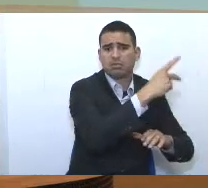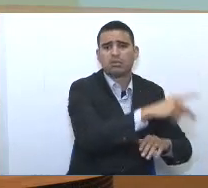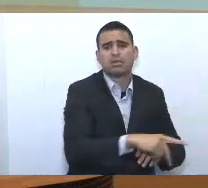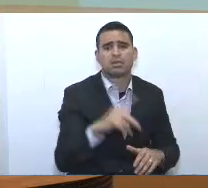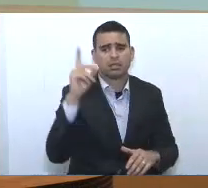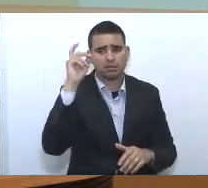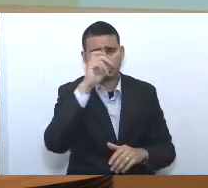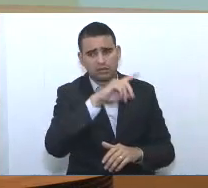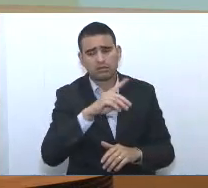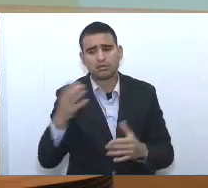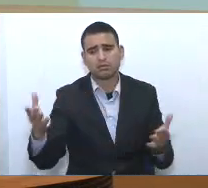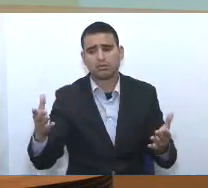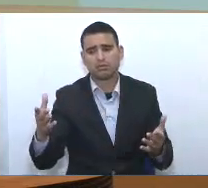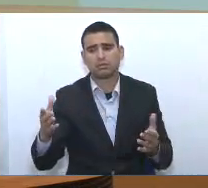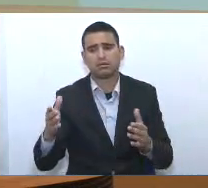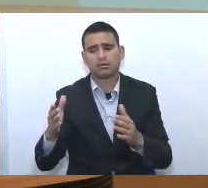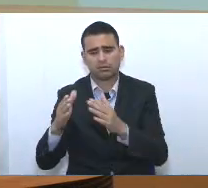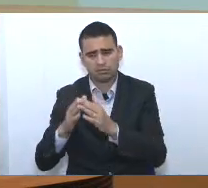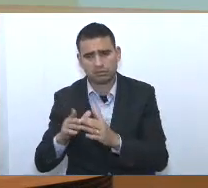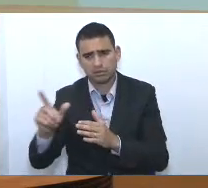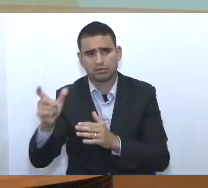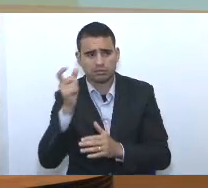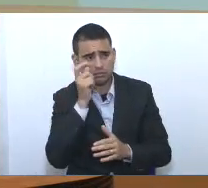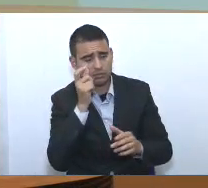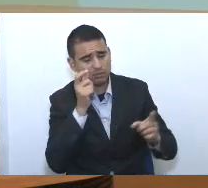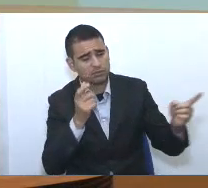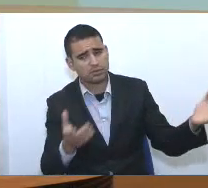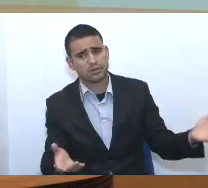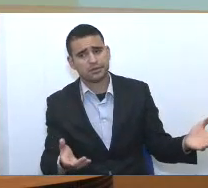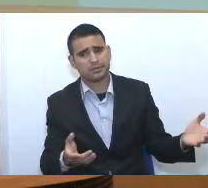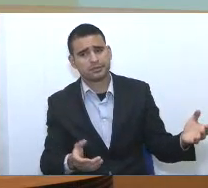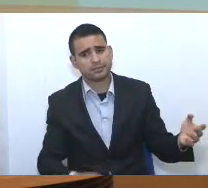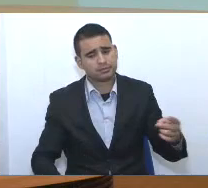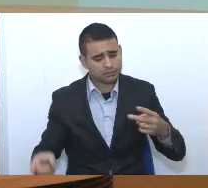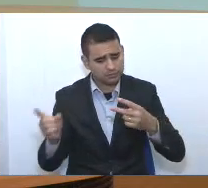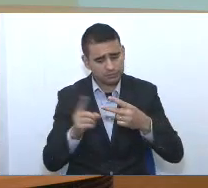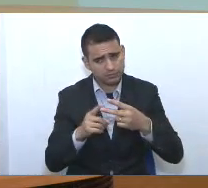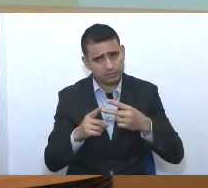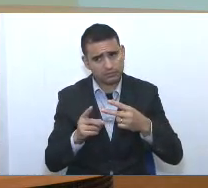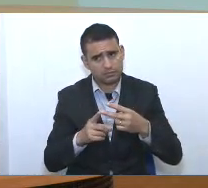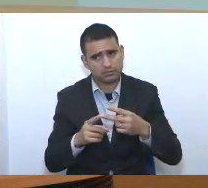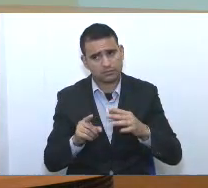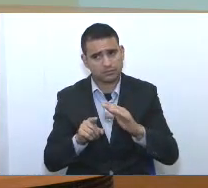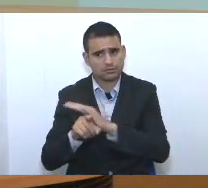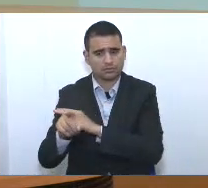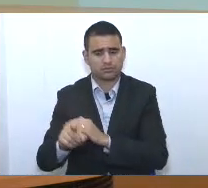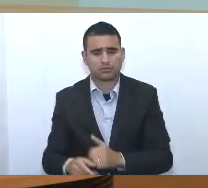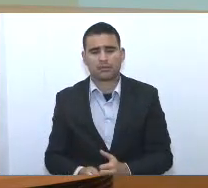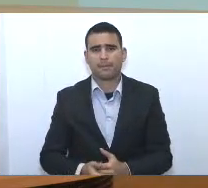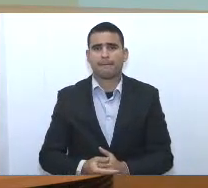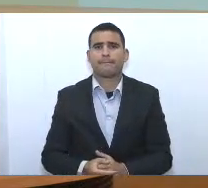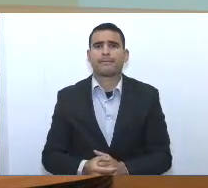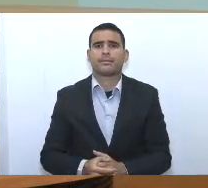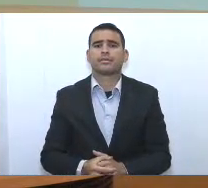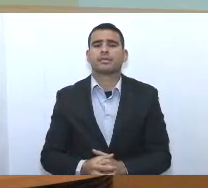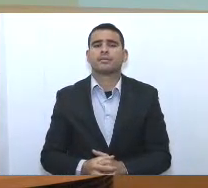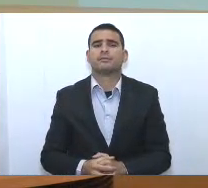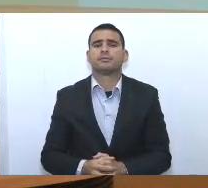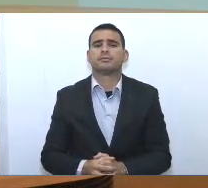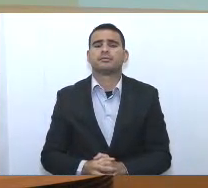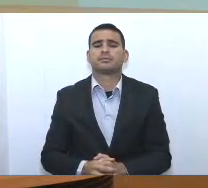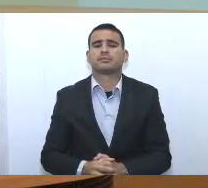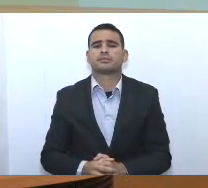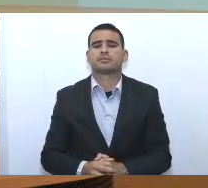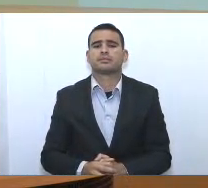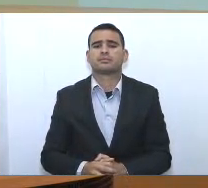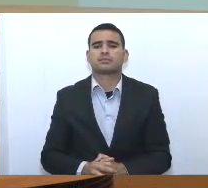é uma situação, eu vou passar para o senhor Dr. Carniti. Agora, outra situação, aproveitando aqui que o vereador Novinho Brasil disse, né, e outros também que